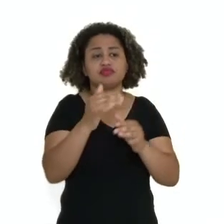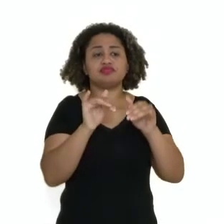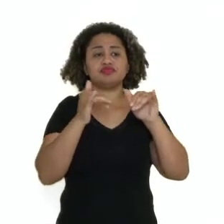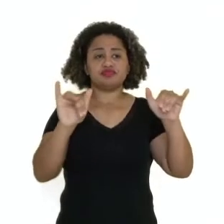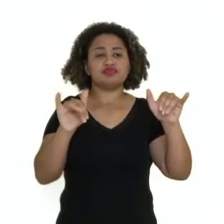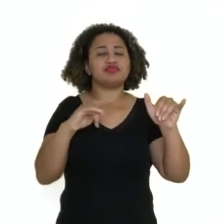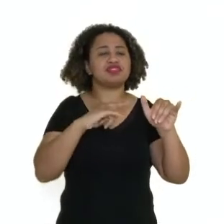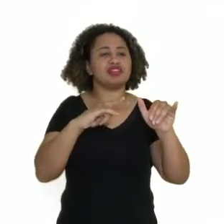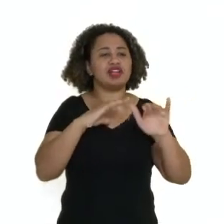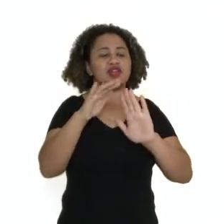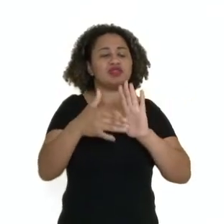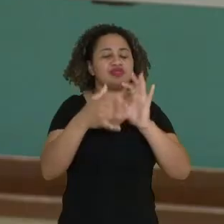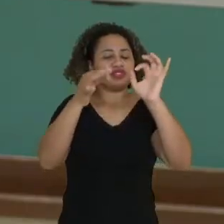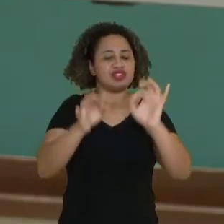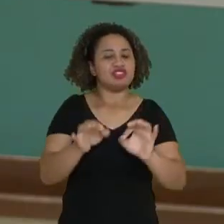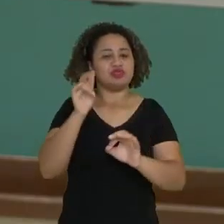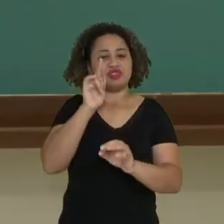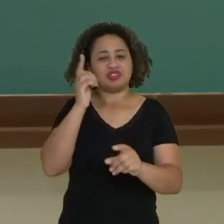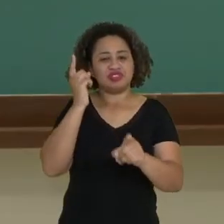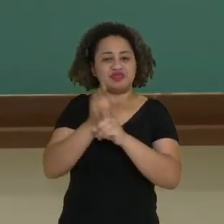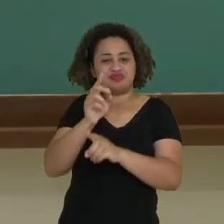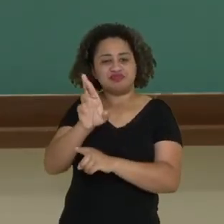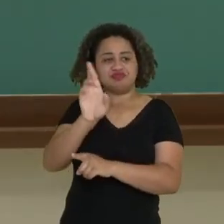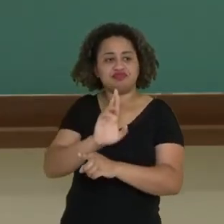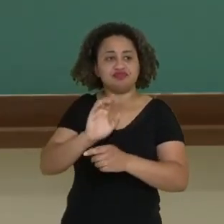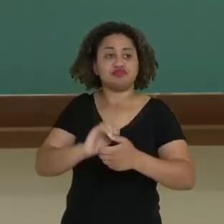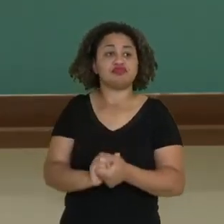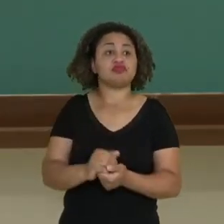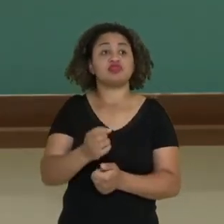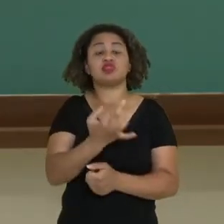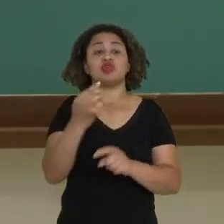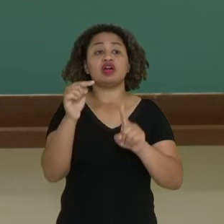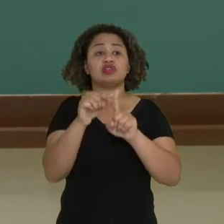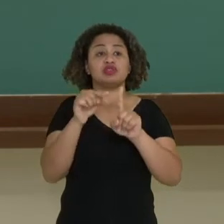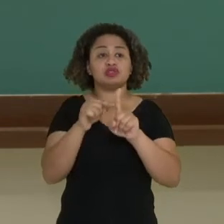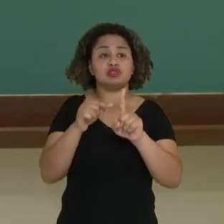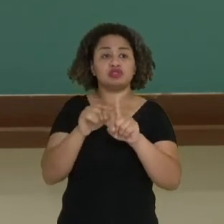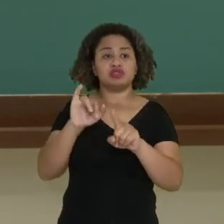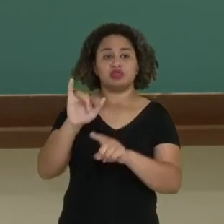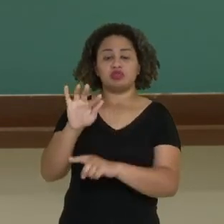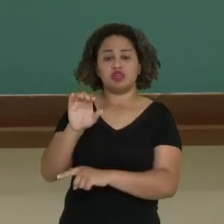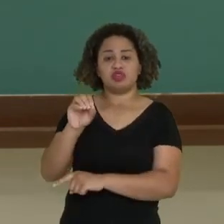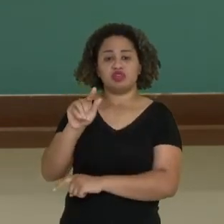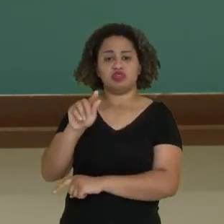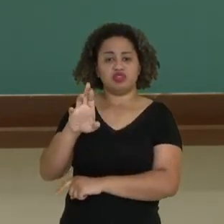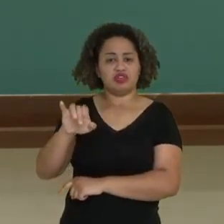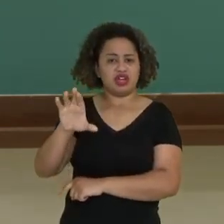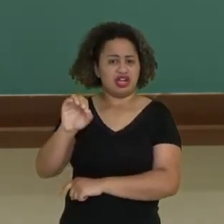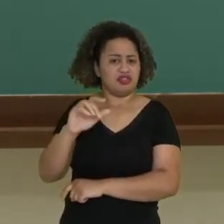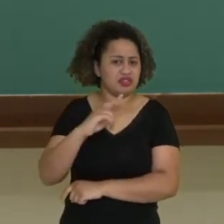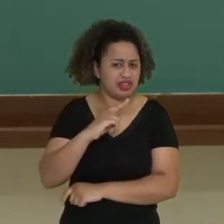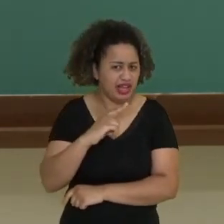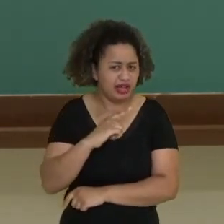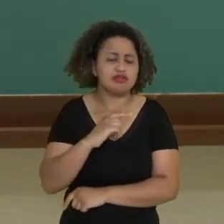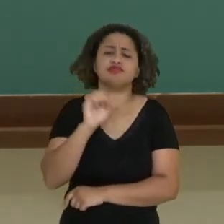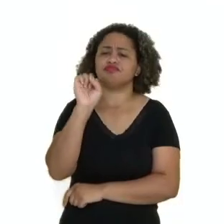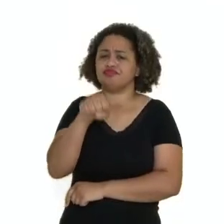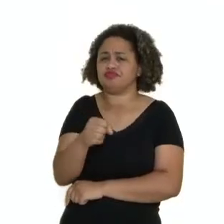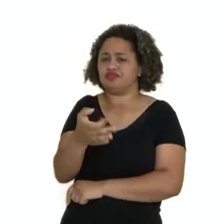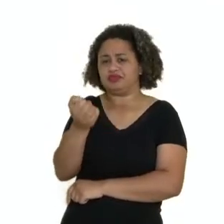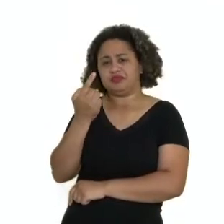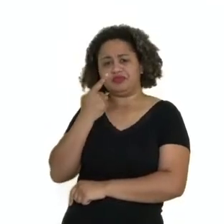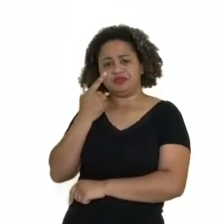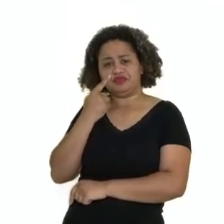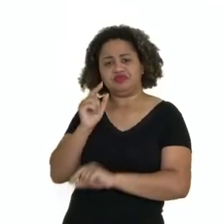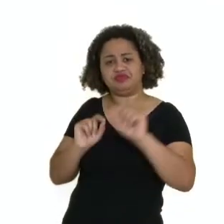para você deduzir. E quanto aos tipos de infográficos? Será que existem tipos? Existem sim, acompanhe.